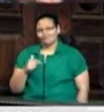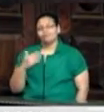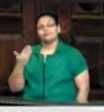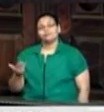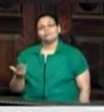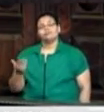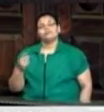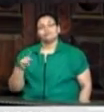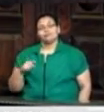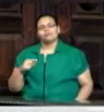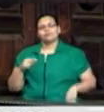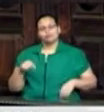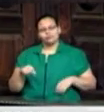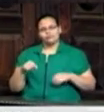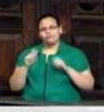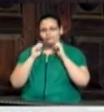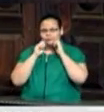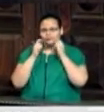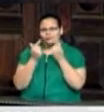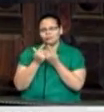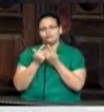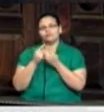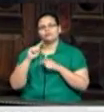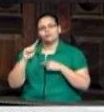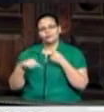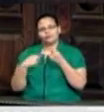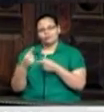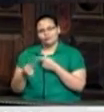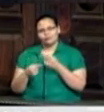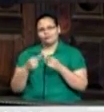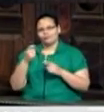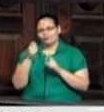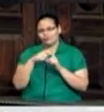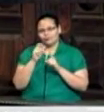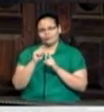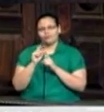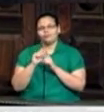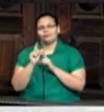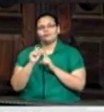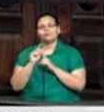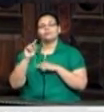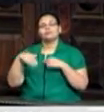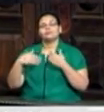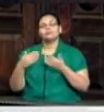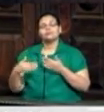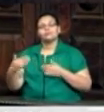Por força dessa casa, depois de muitos meses